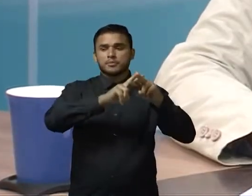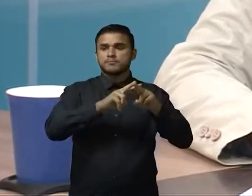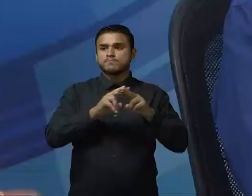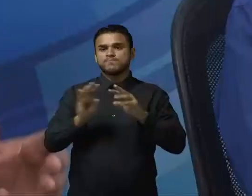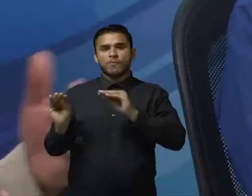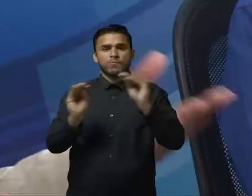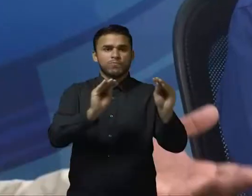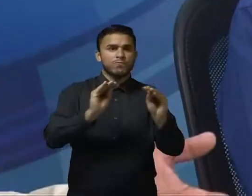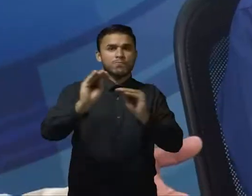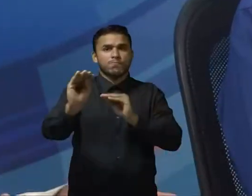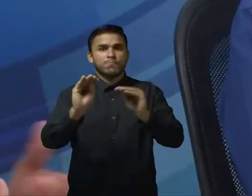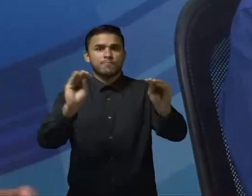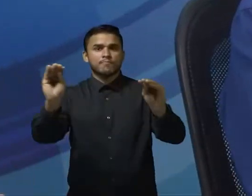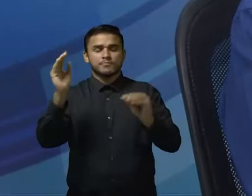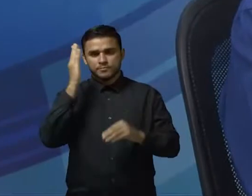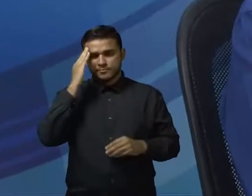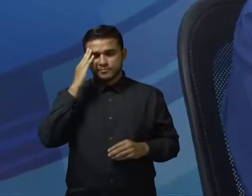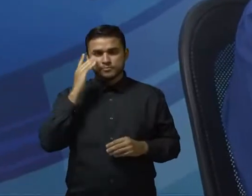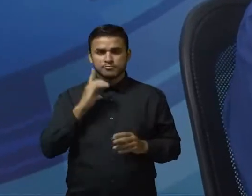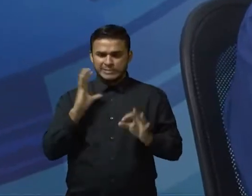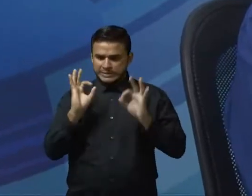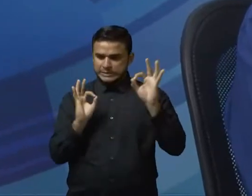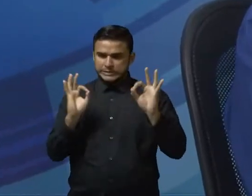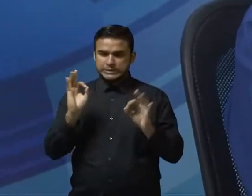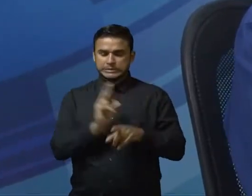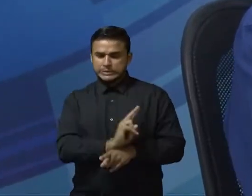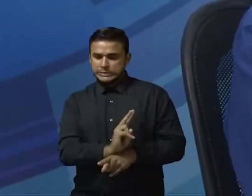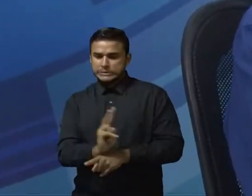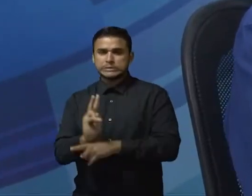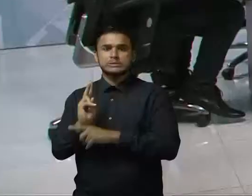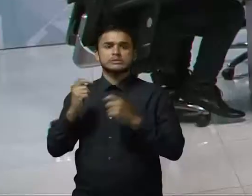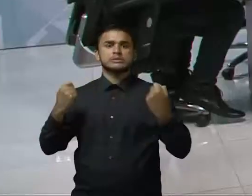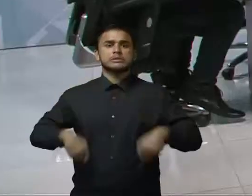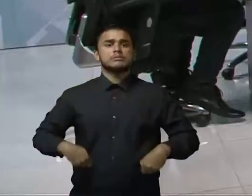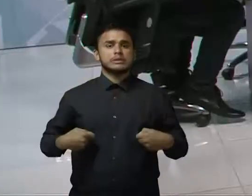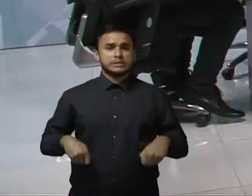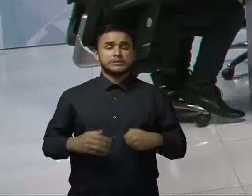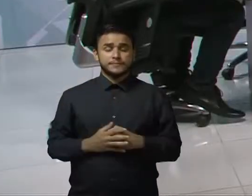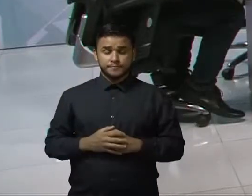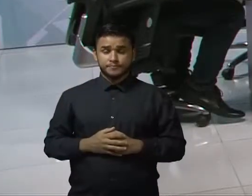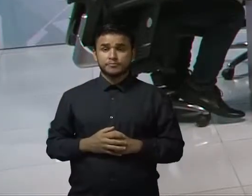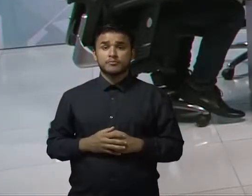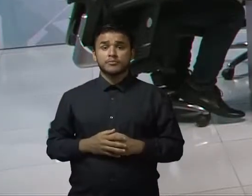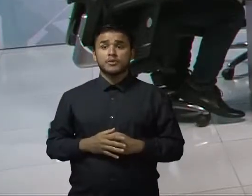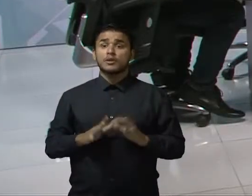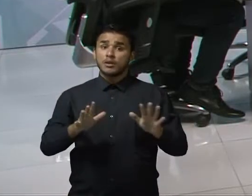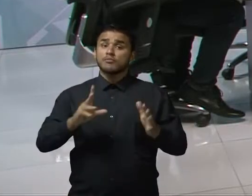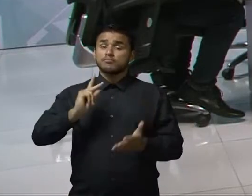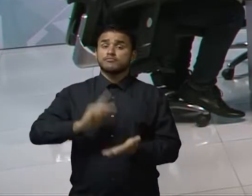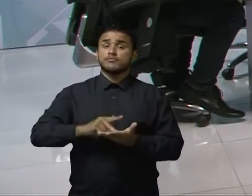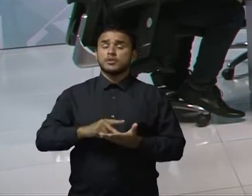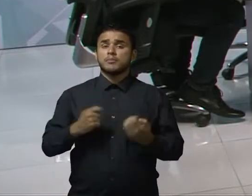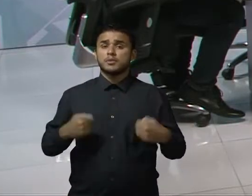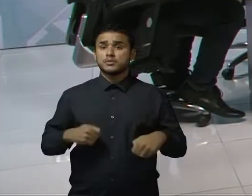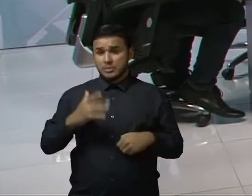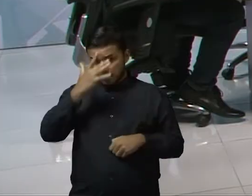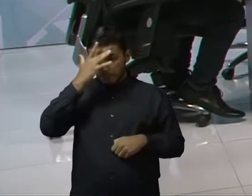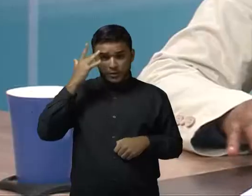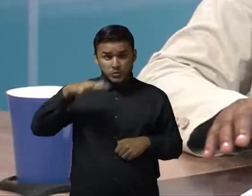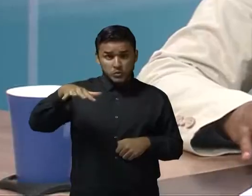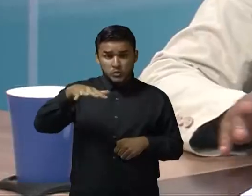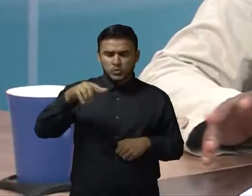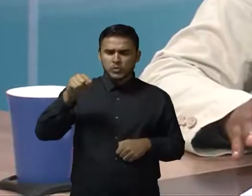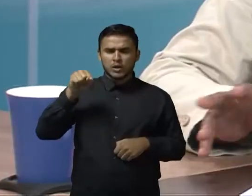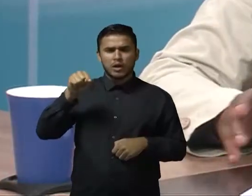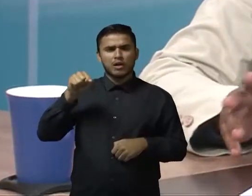para potencializar a nossa condição logística, né? E para realmente fazer com que essa população